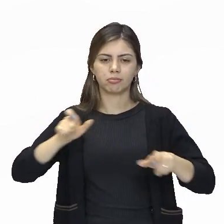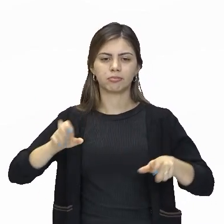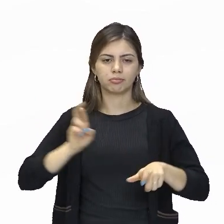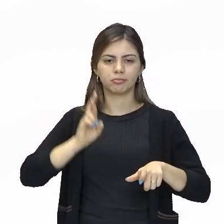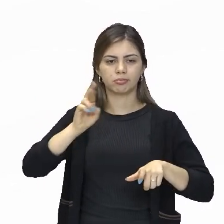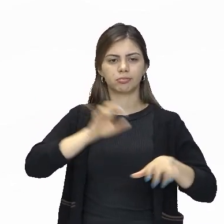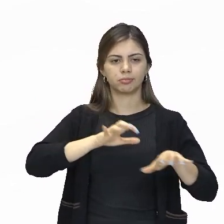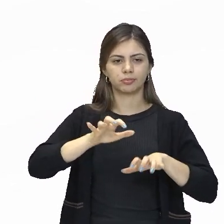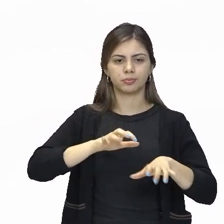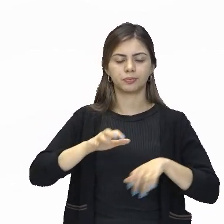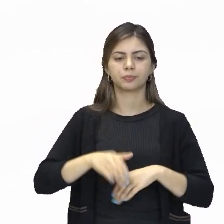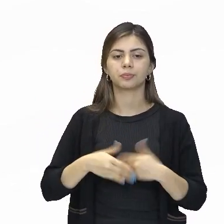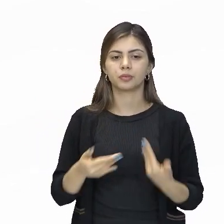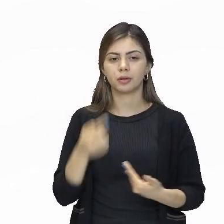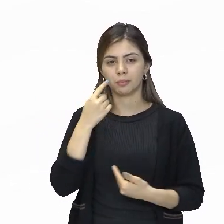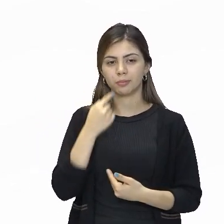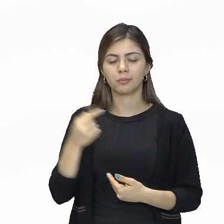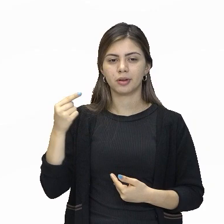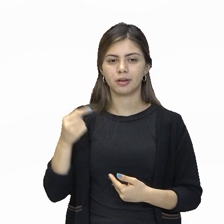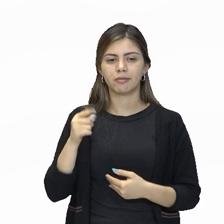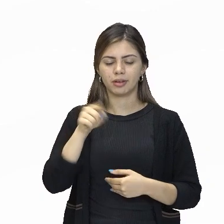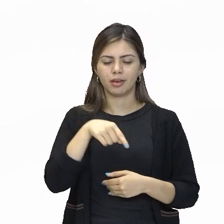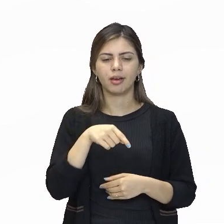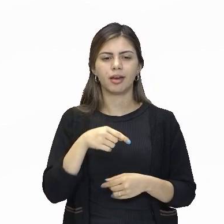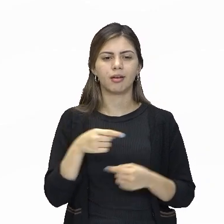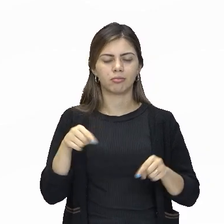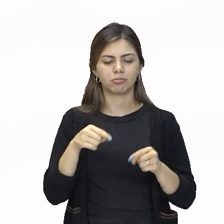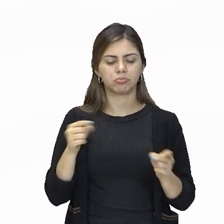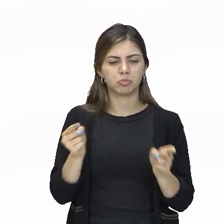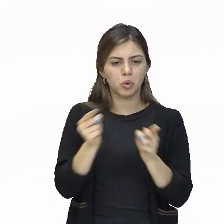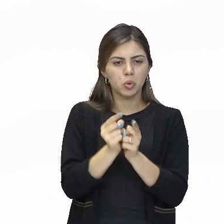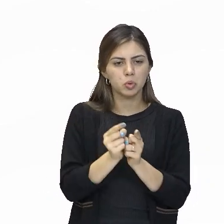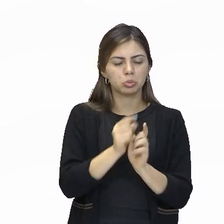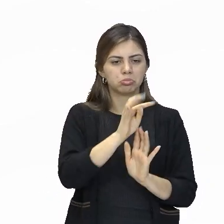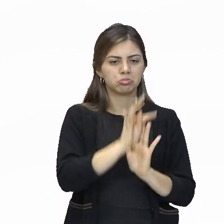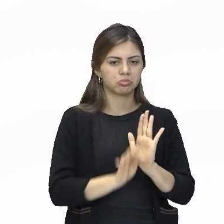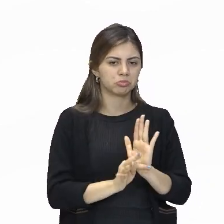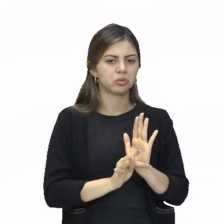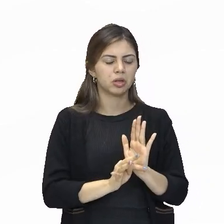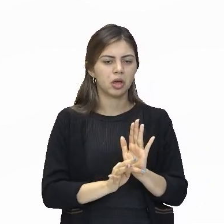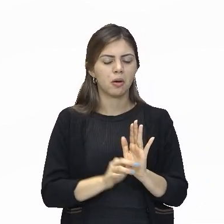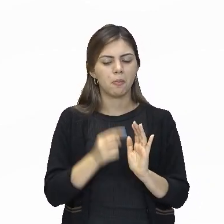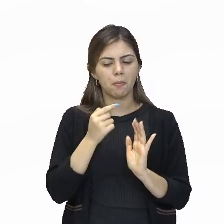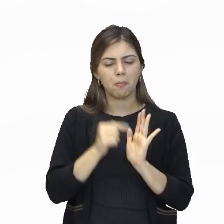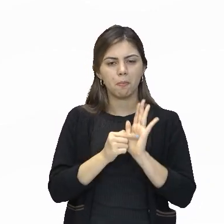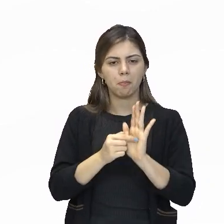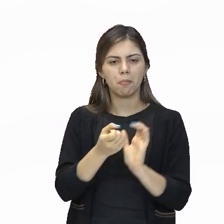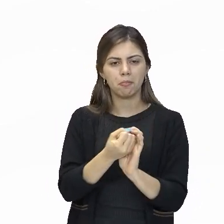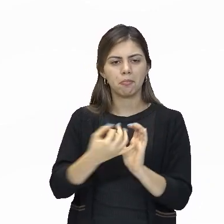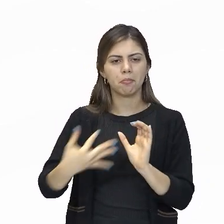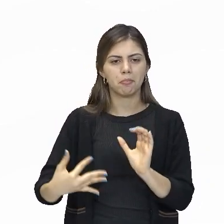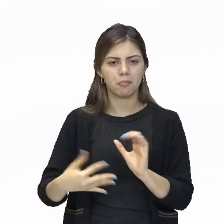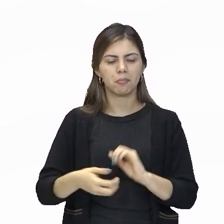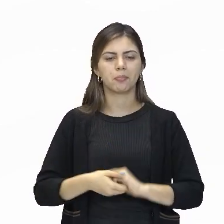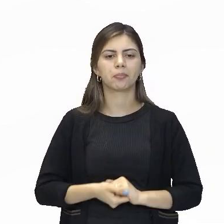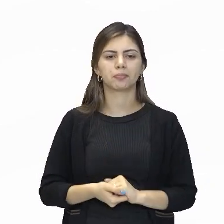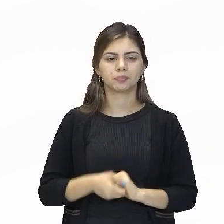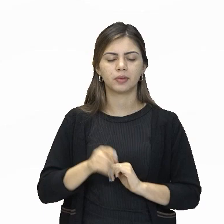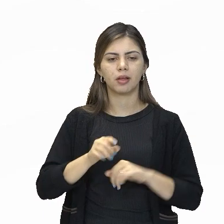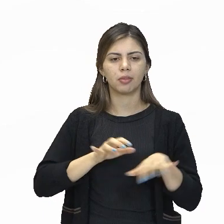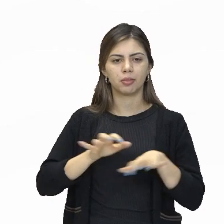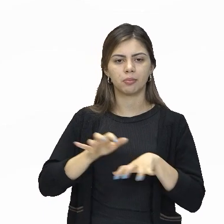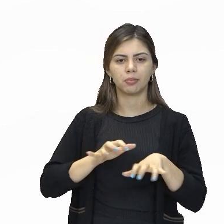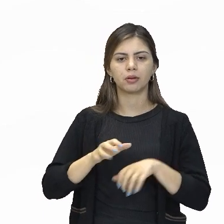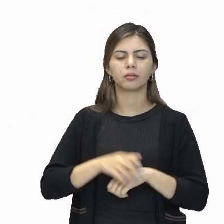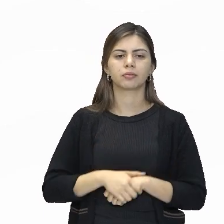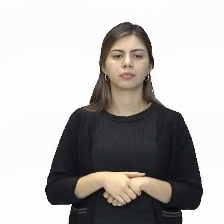aí agora um poema, uma poesia bem curtinha, né, falando, mostrando a característica desse movimento da segunda